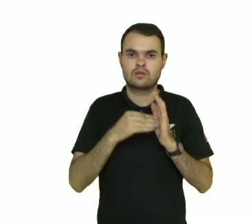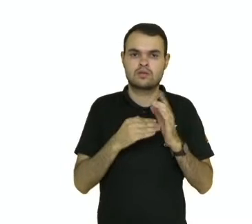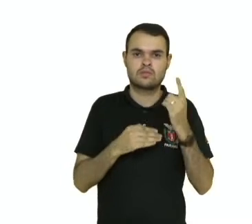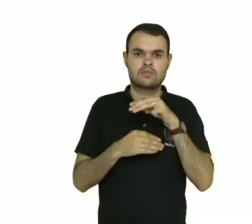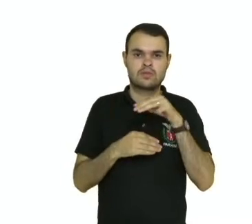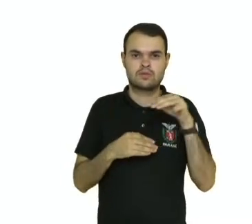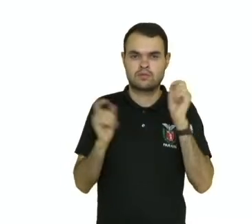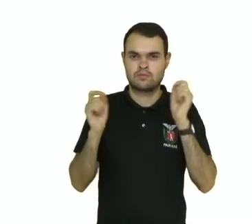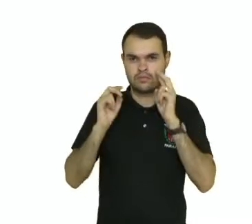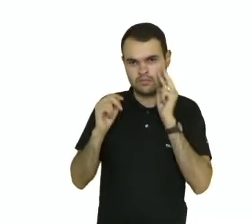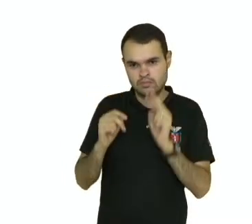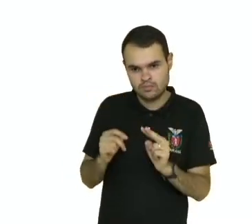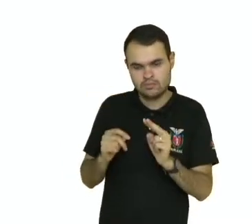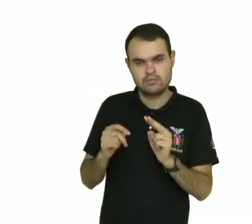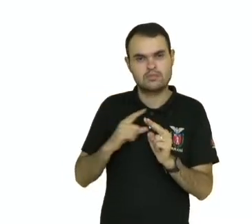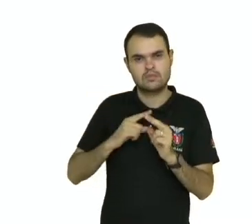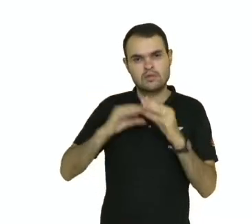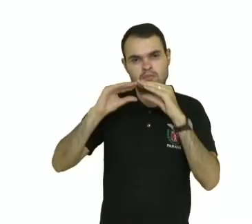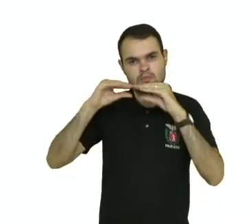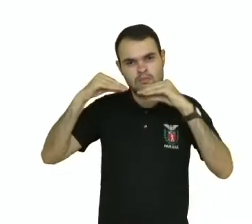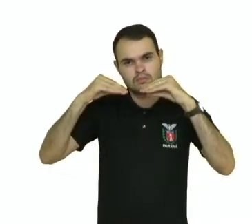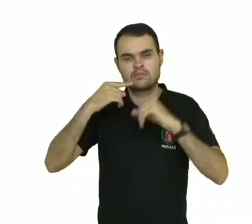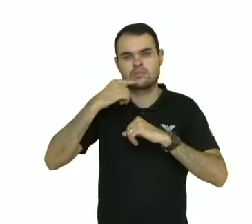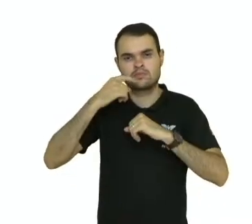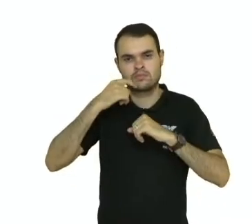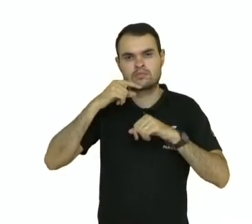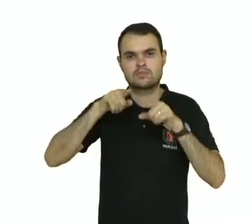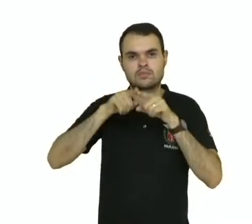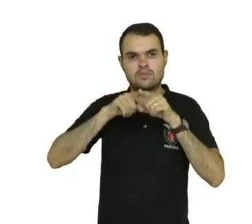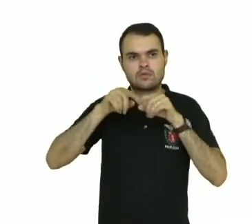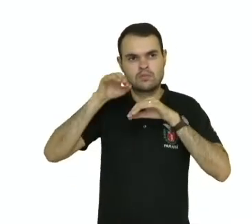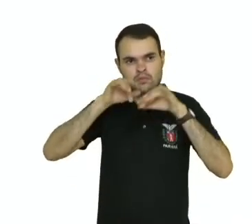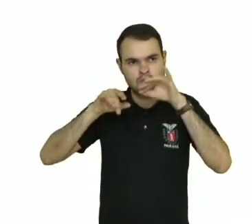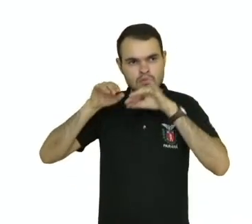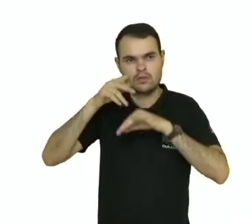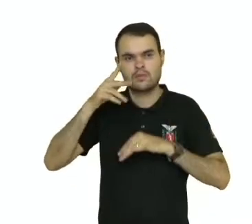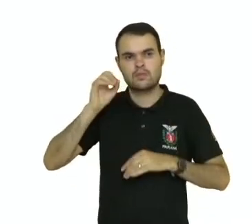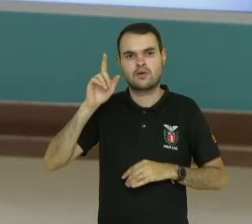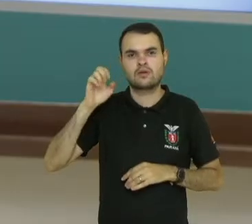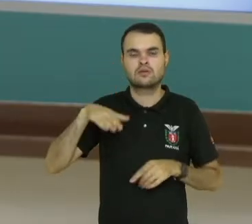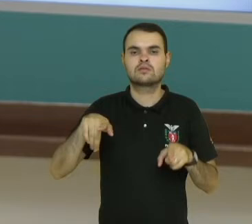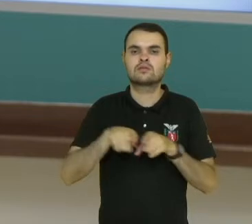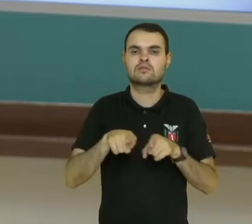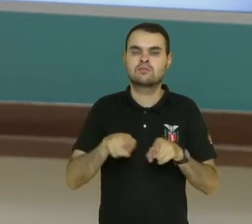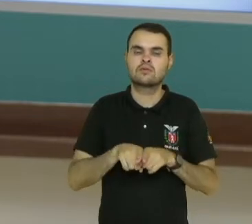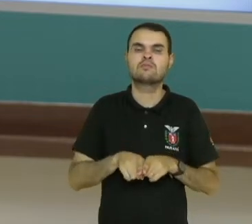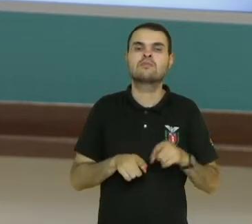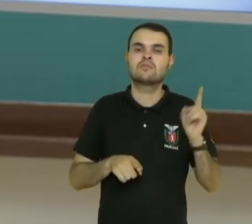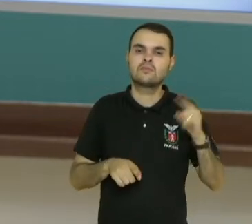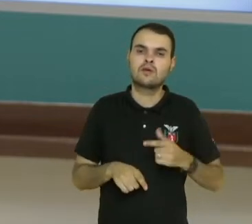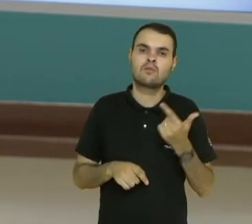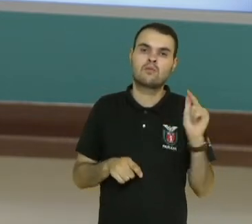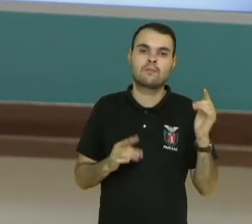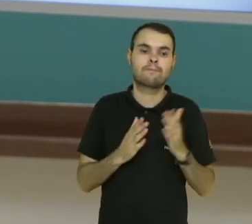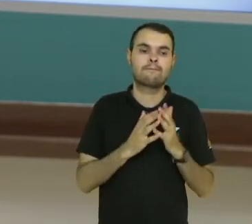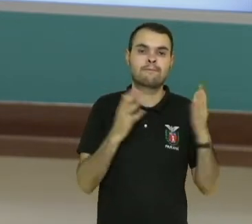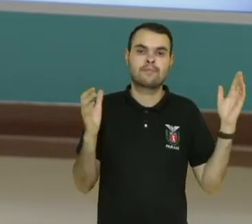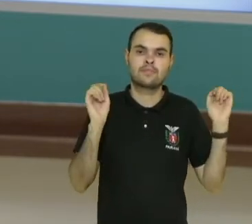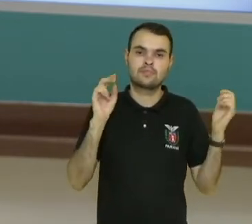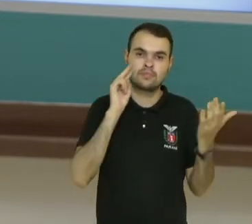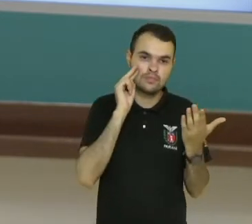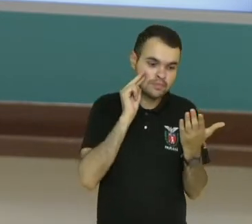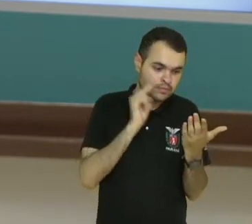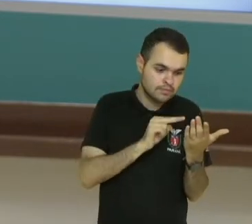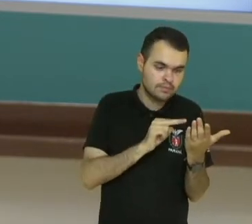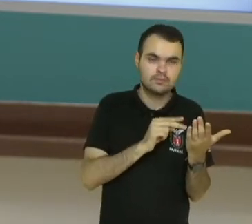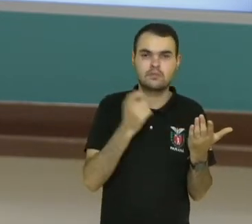poder observar as hemácias, por exemplo, e os grãos de pólen. E aí a macroescala, que são os objetos que conseguimos enxergar sem